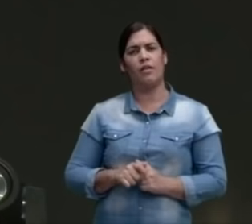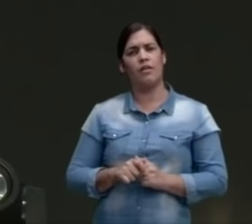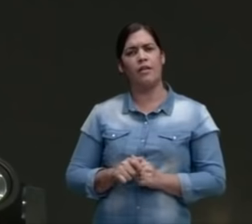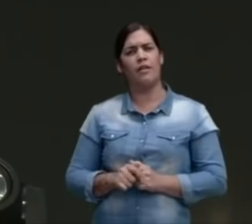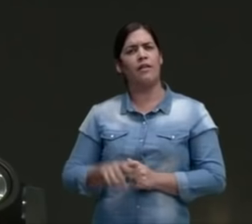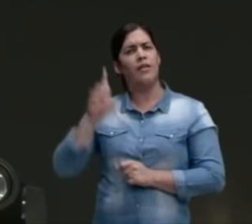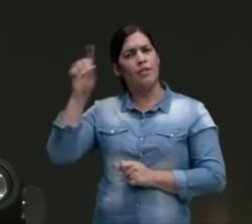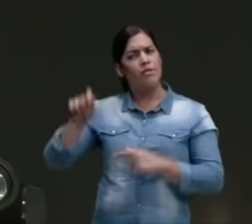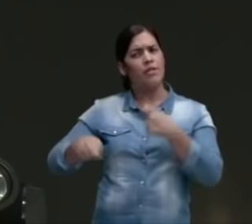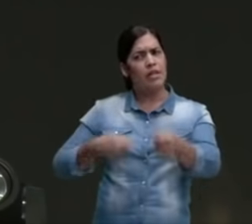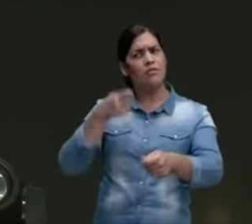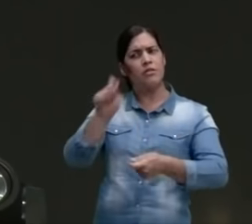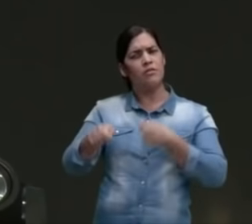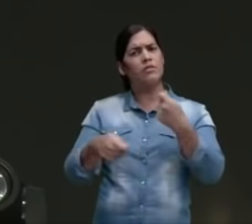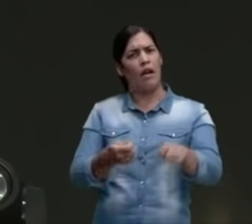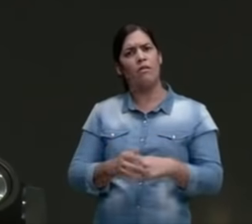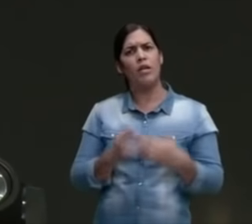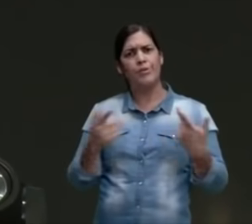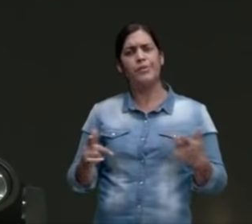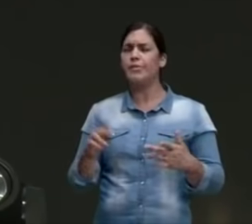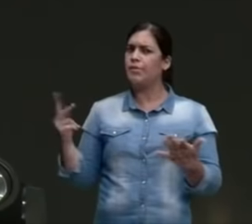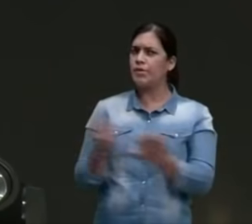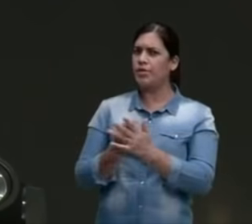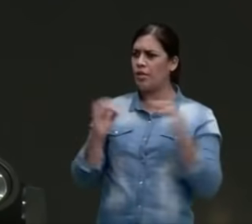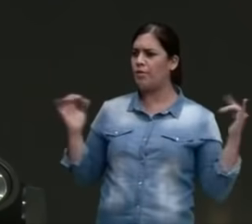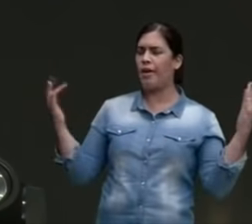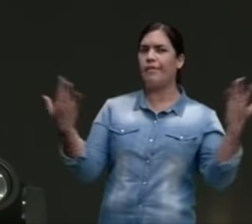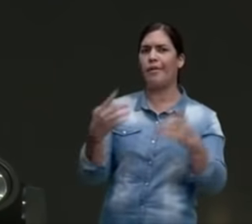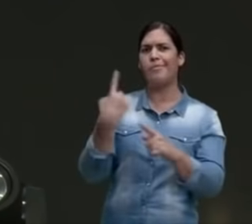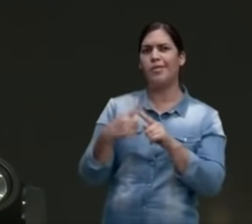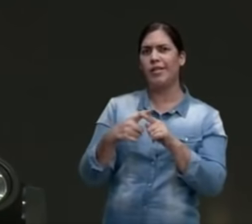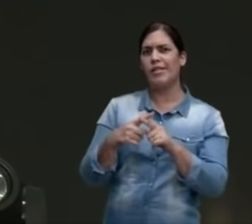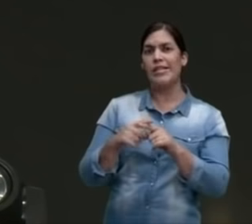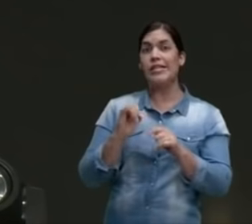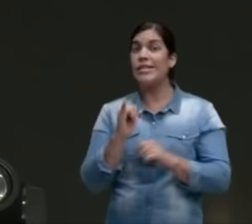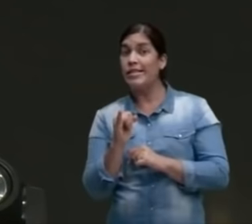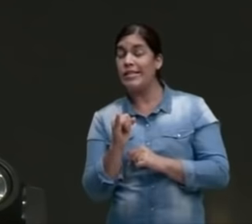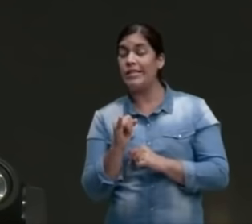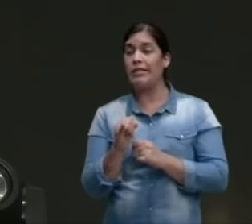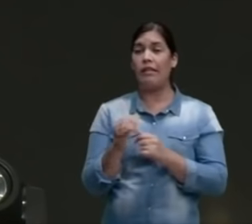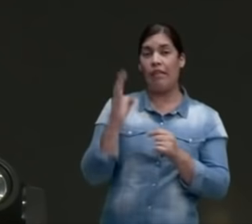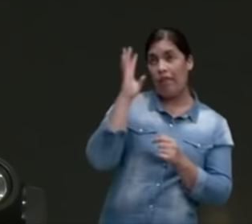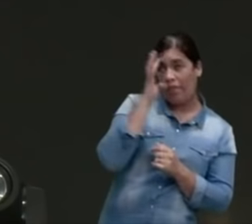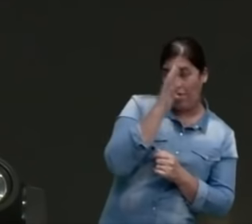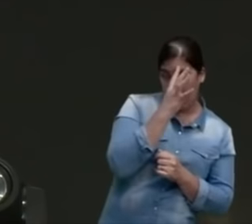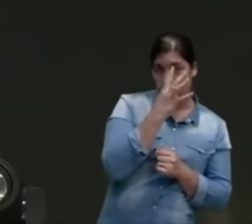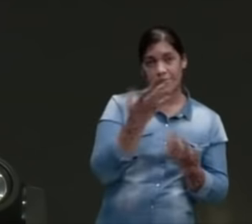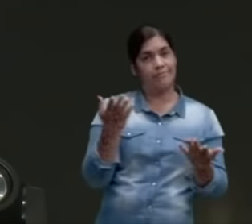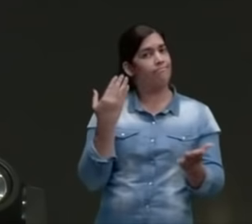está acontecendo ao nosso redor. Por quê? Porque senão nós vamos ser pegos despercebidos. Nós vamos ficar tipo